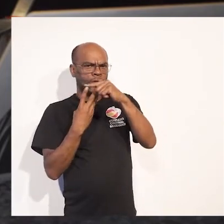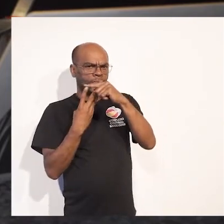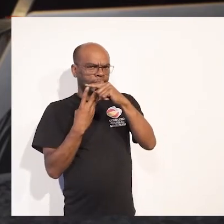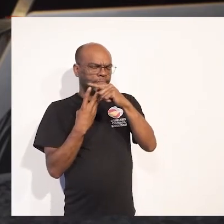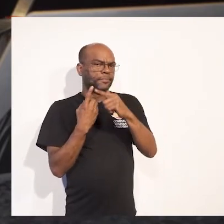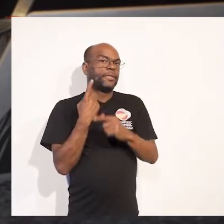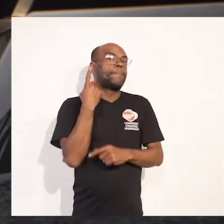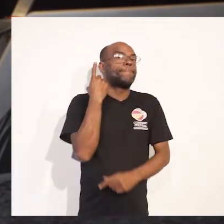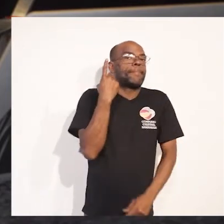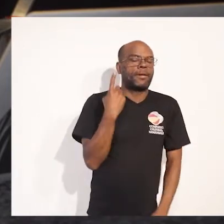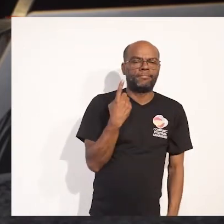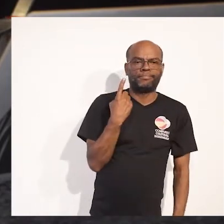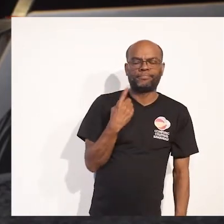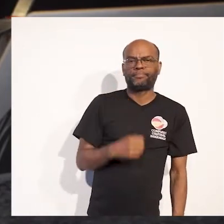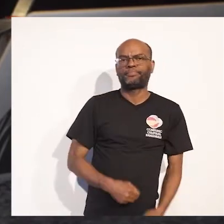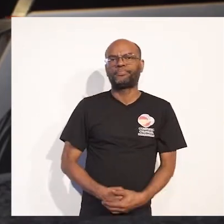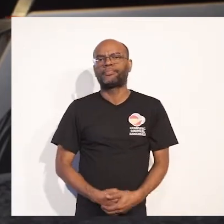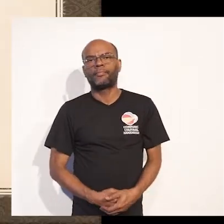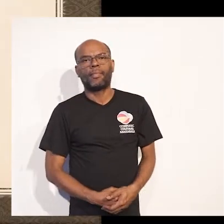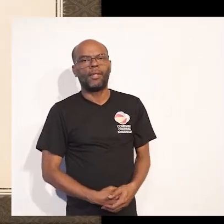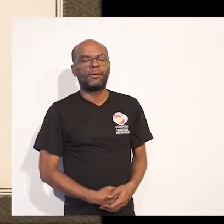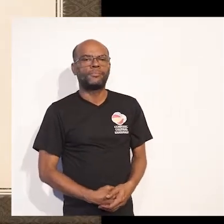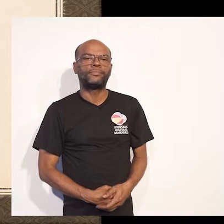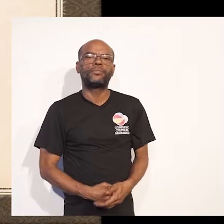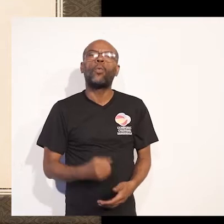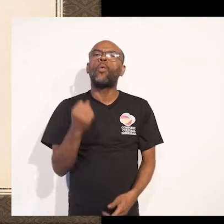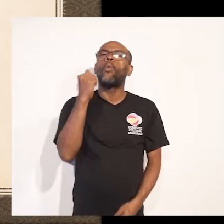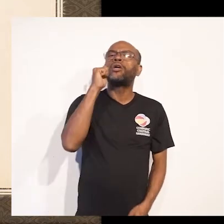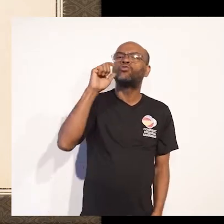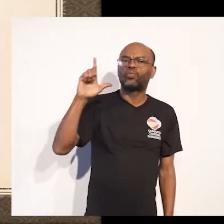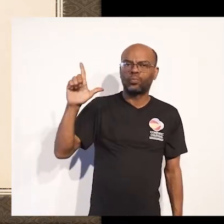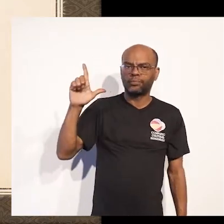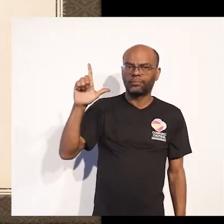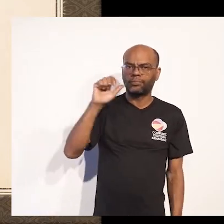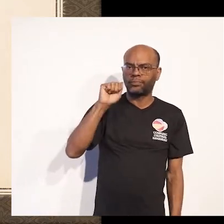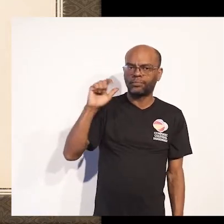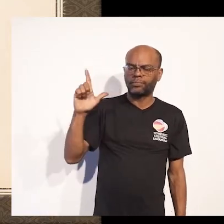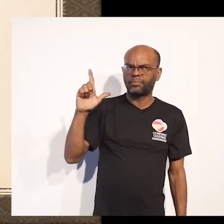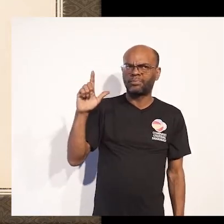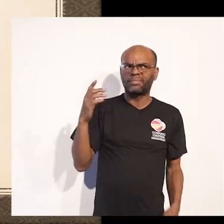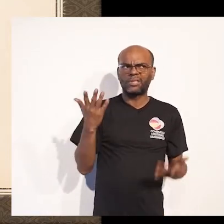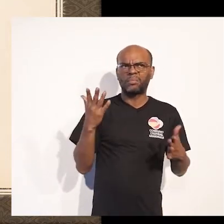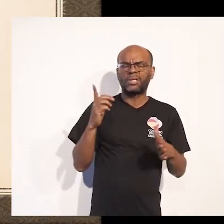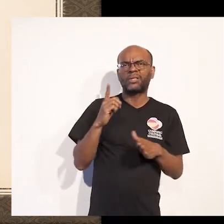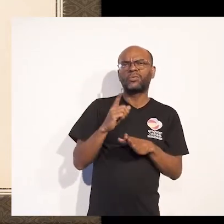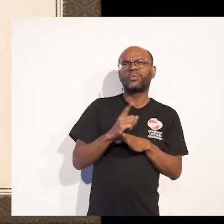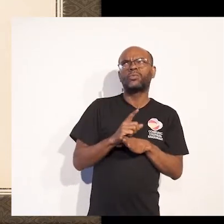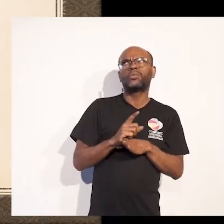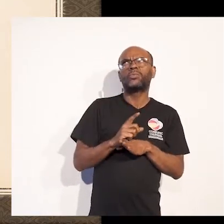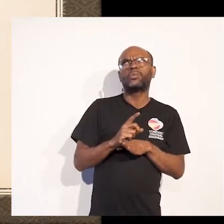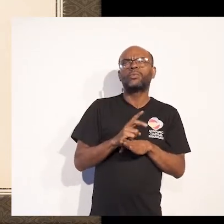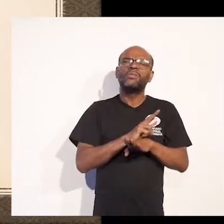cor-luz, que são um azul, ele é meio violetado, mas vamos chamá-lo de azul